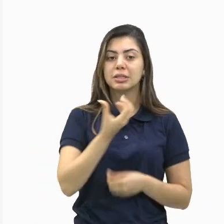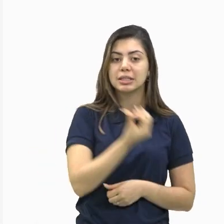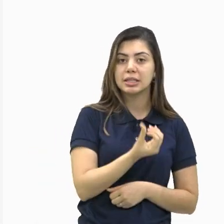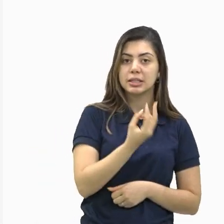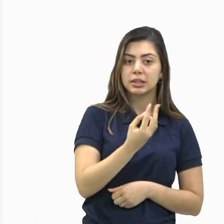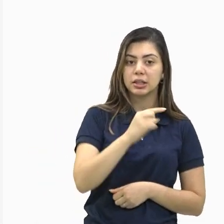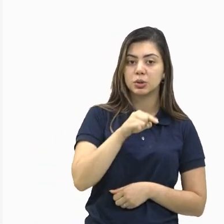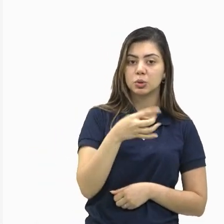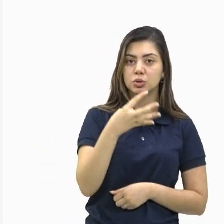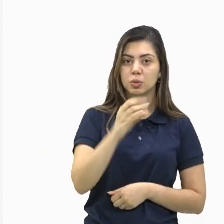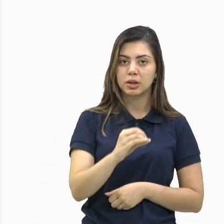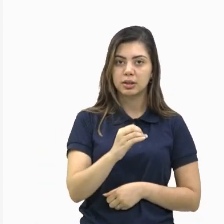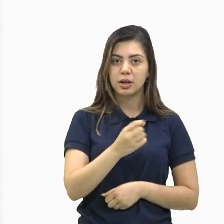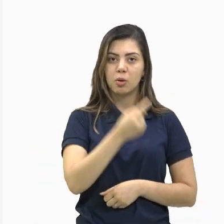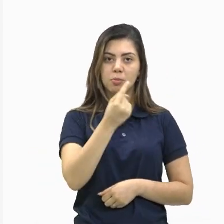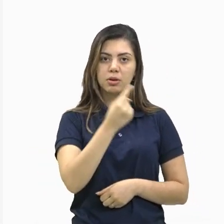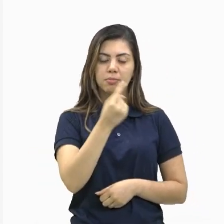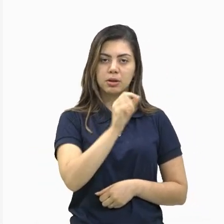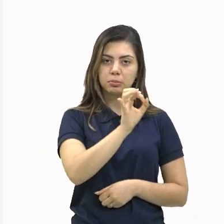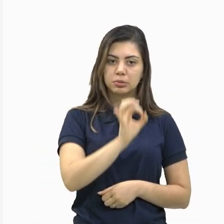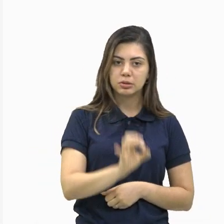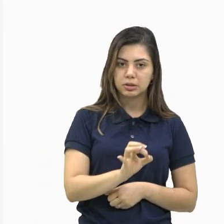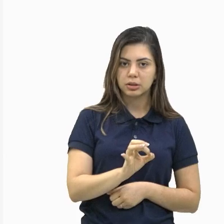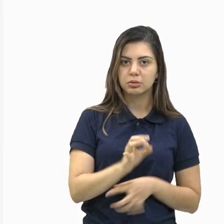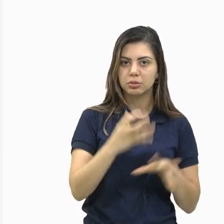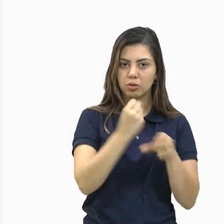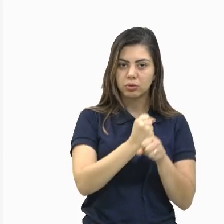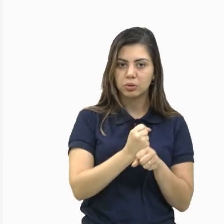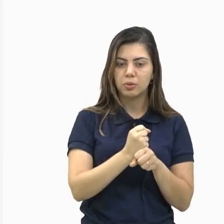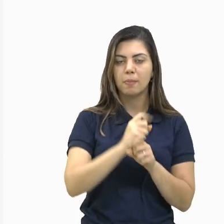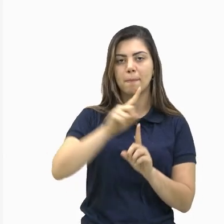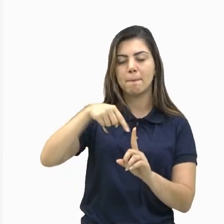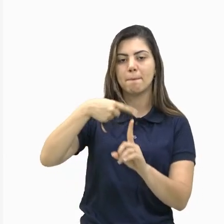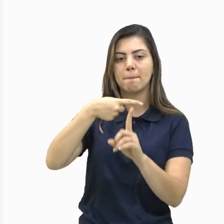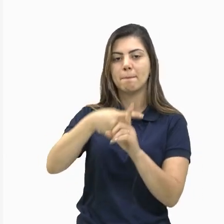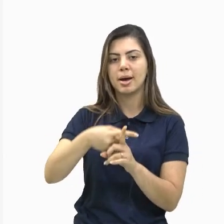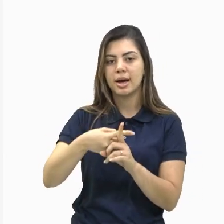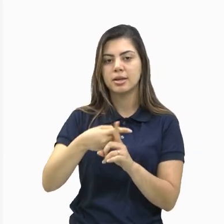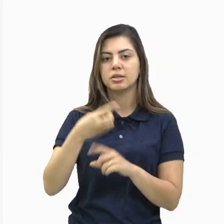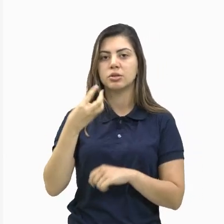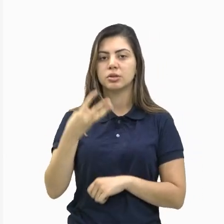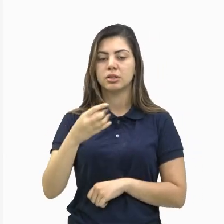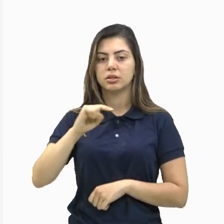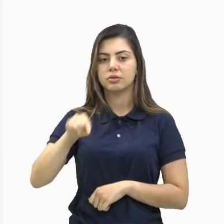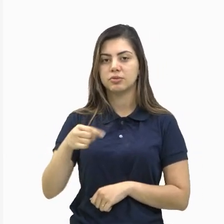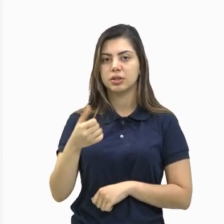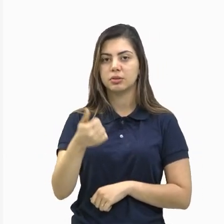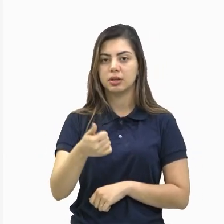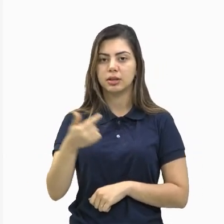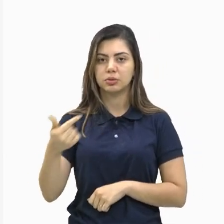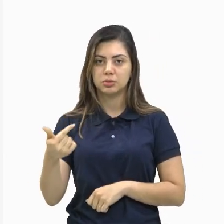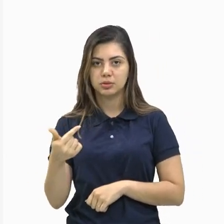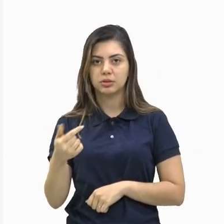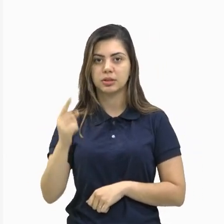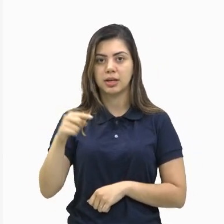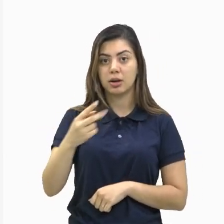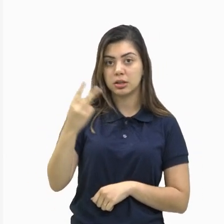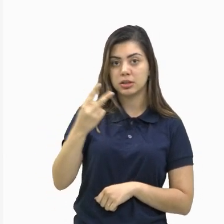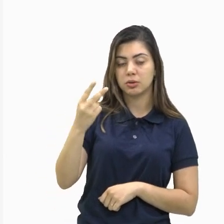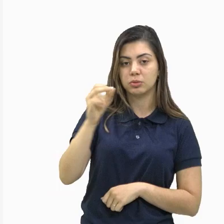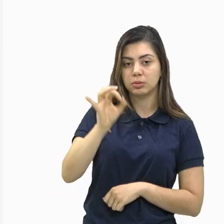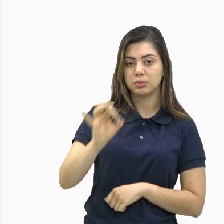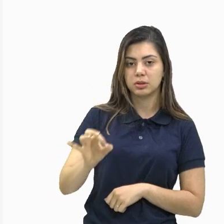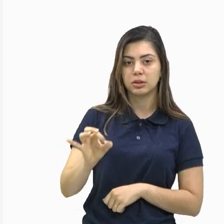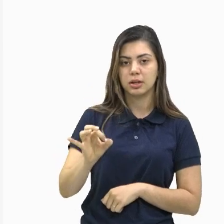após o primeiro reajuste, mais o valor, né, do percentual referente ao segundo reajuste, fazendo a soma